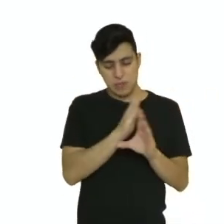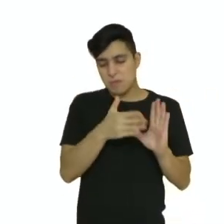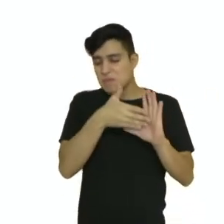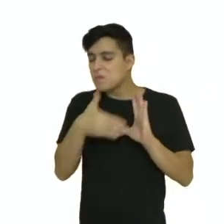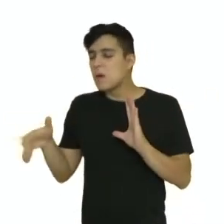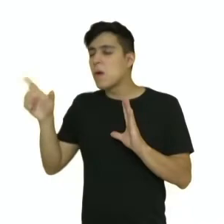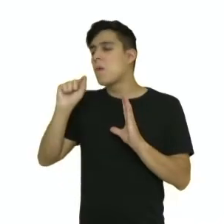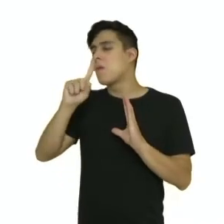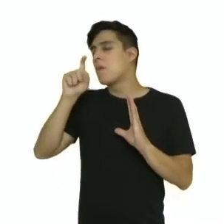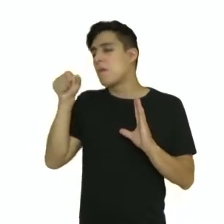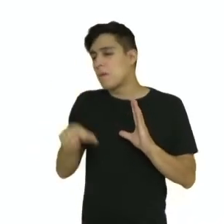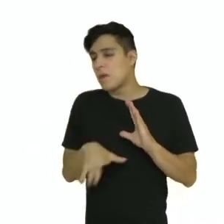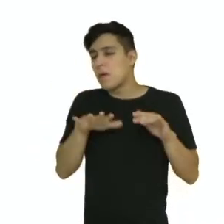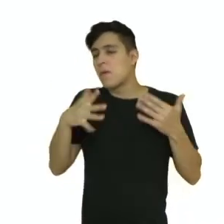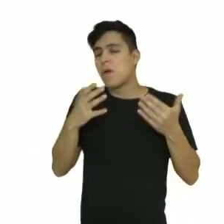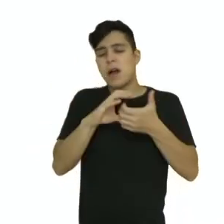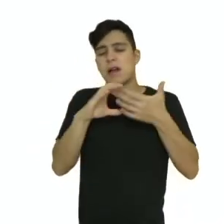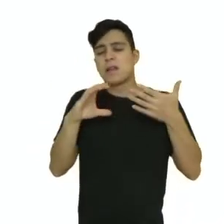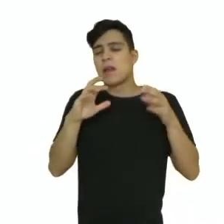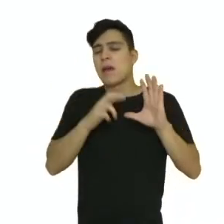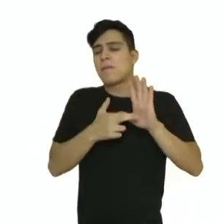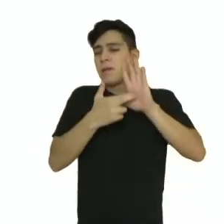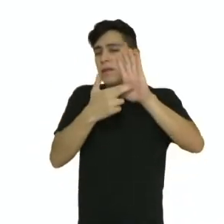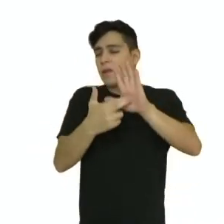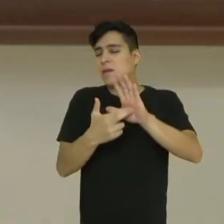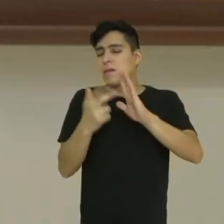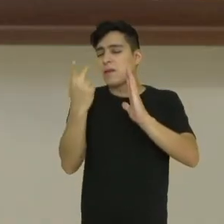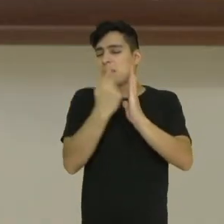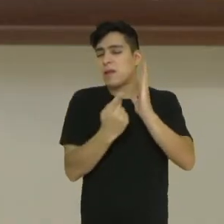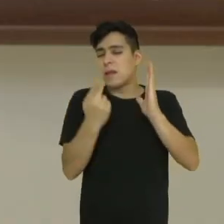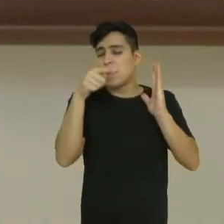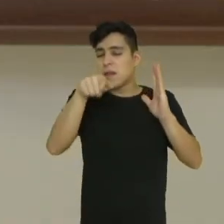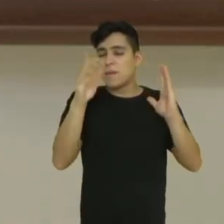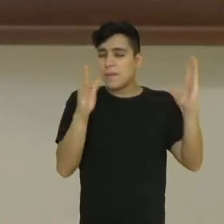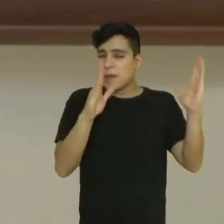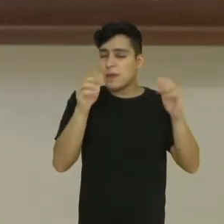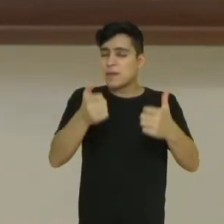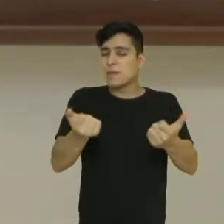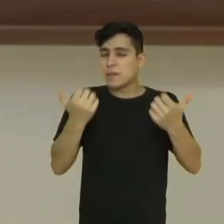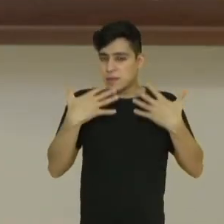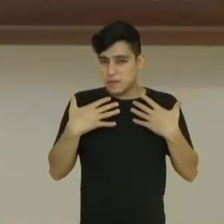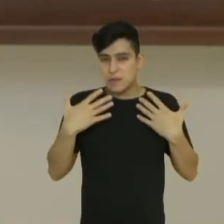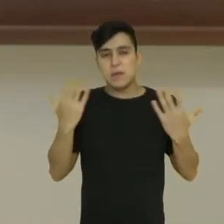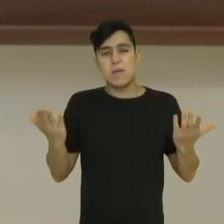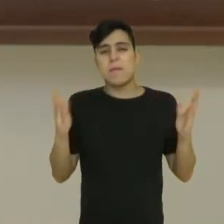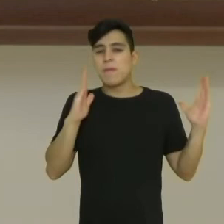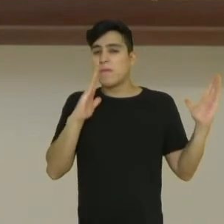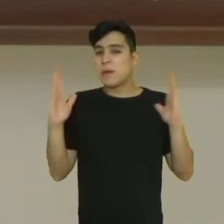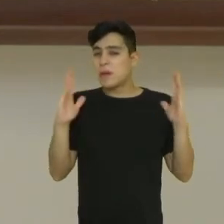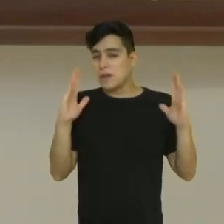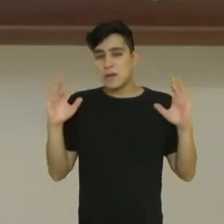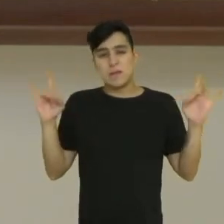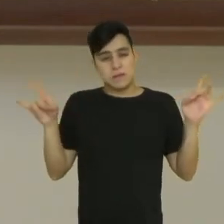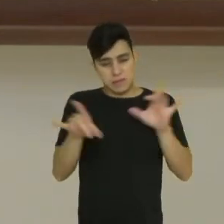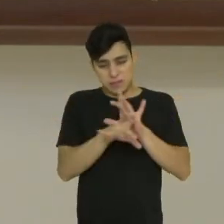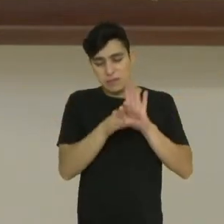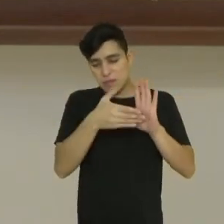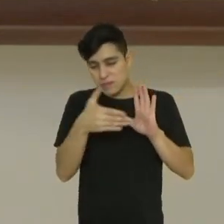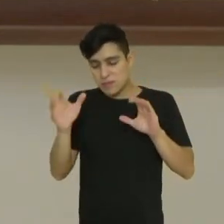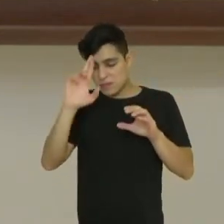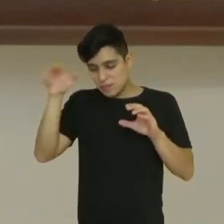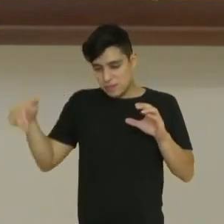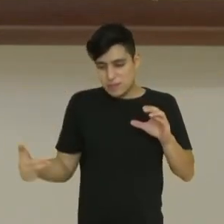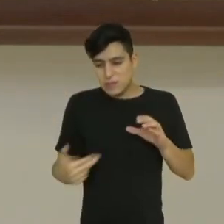características da representação no desenho e na pintura desse período? Responde com suas palavras. Qual foi o período logo depois do Renascimento e, com as